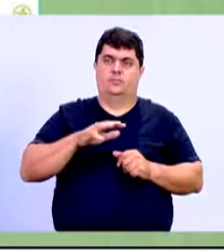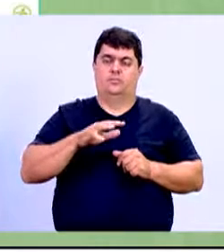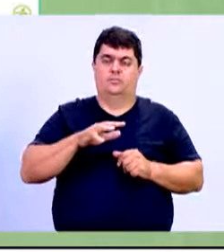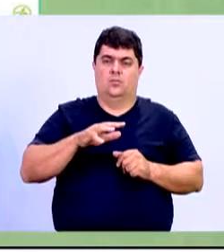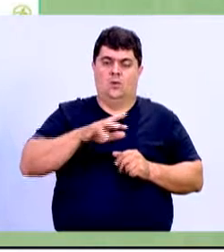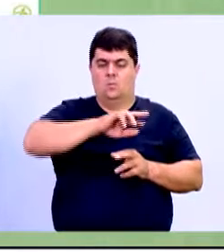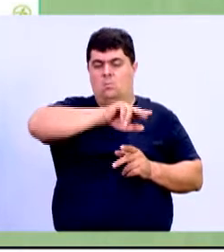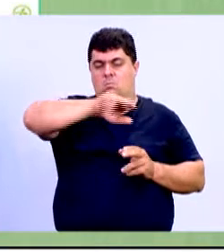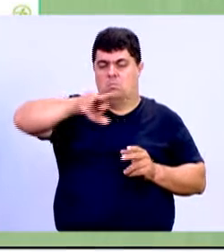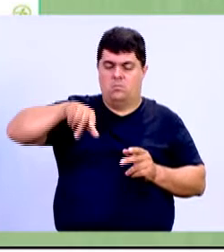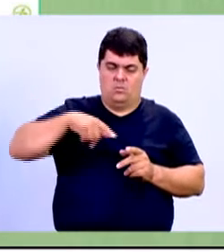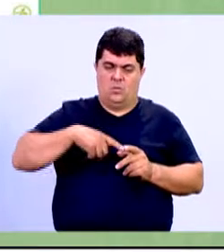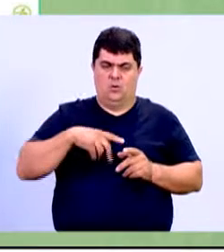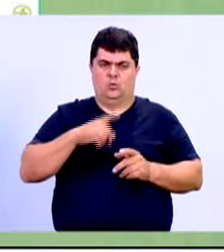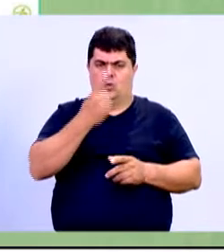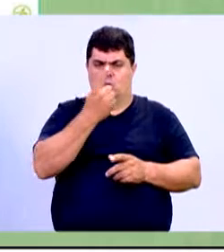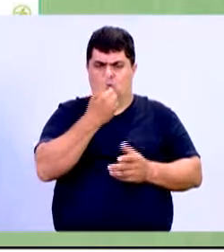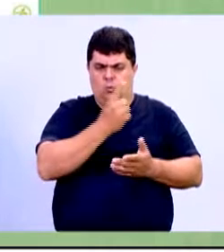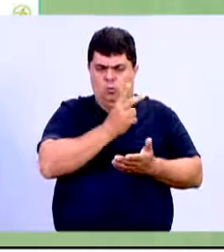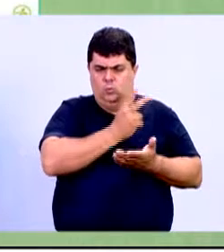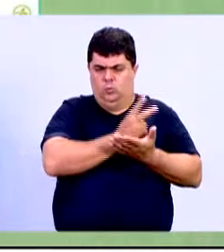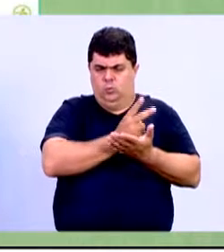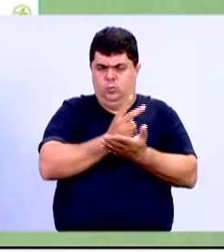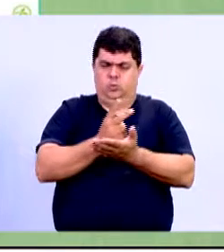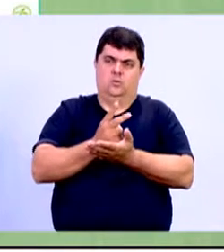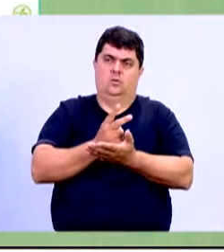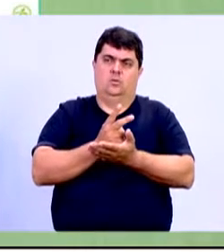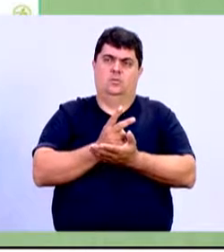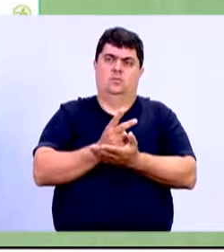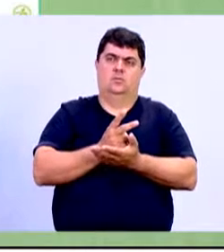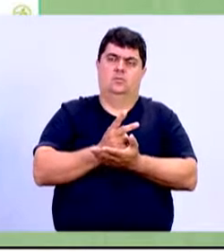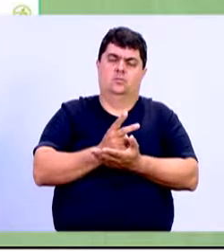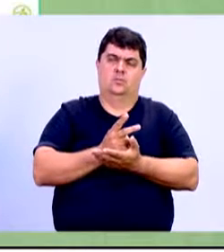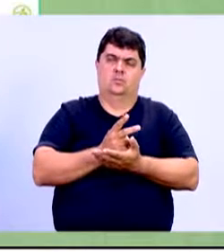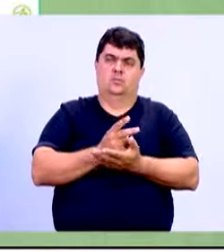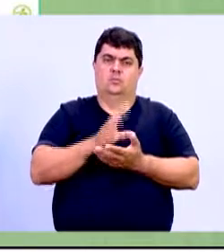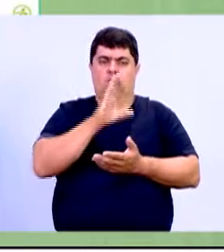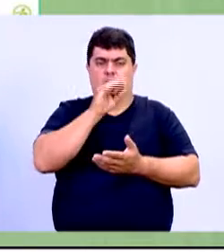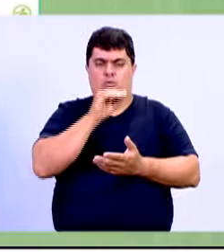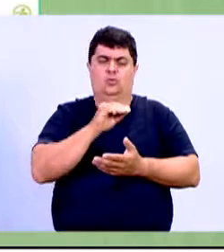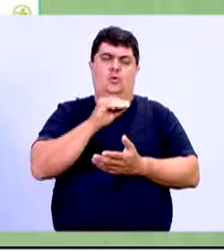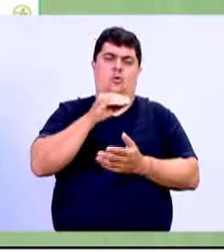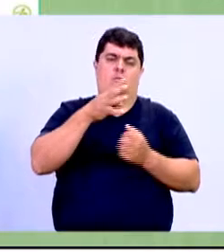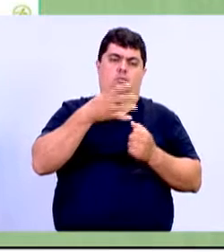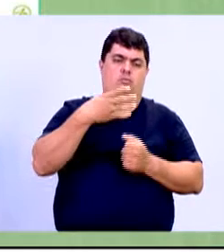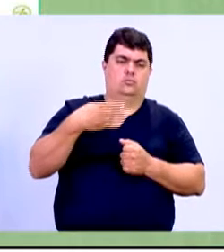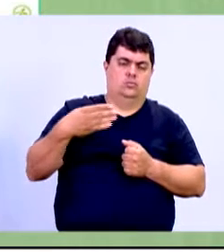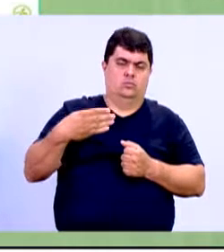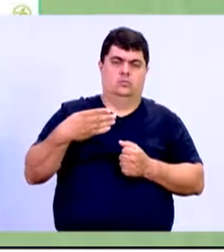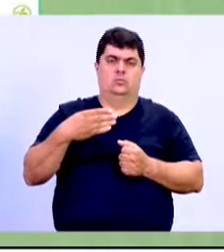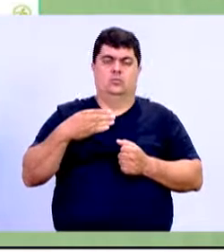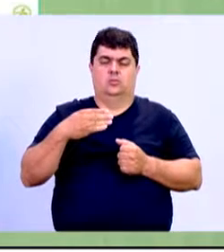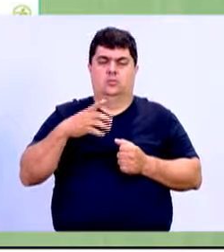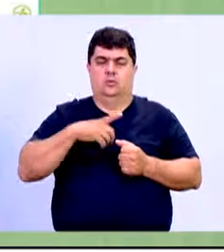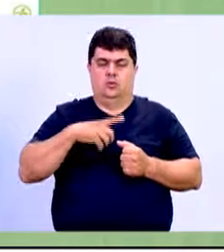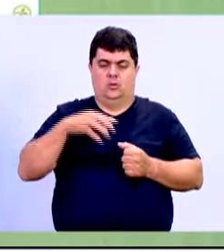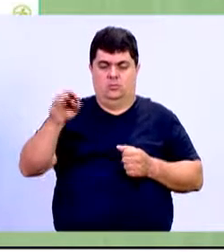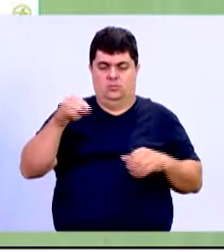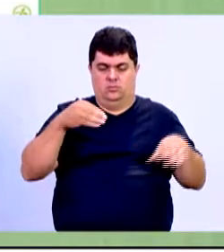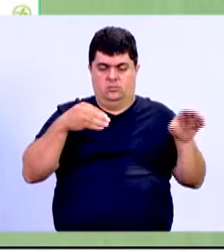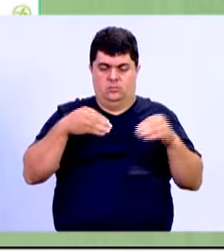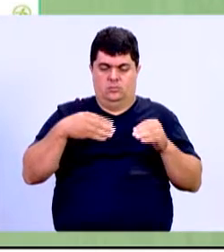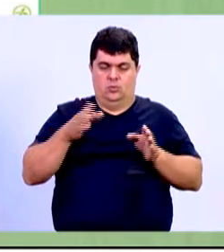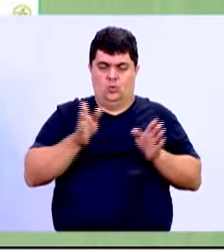heterogêneo, né? Ele não é, nós não trabalhamos ou só com Linux ou só com Windows. Nós temos